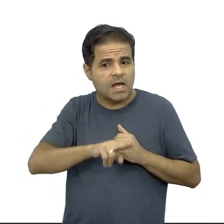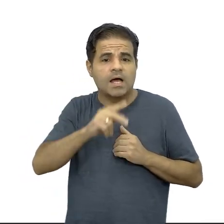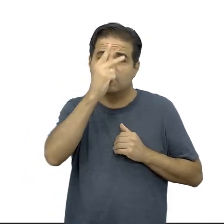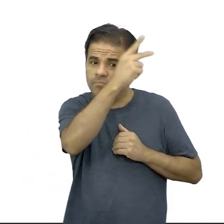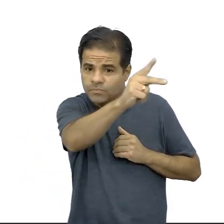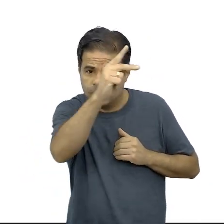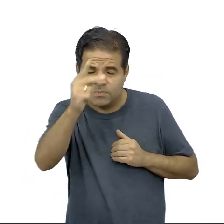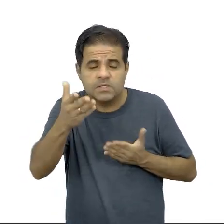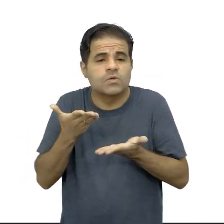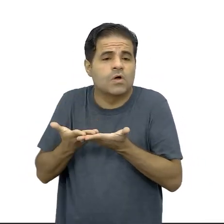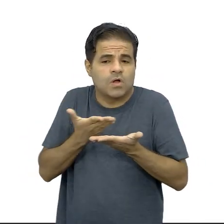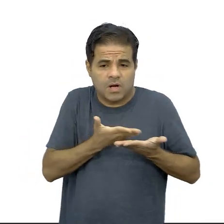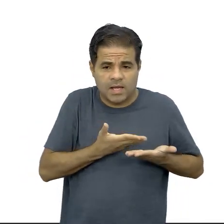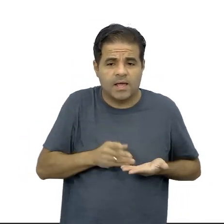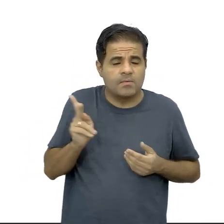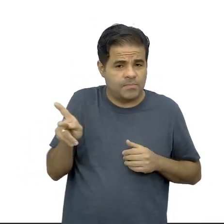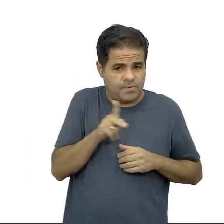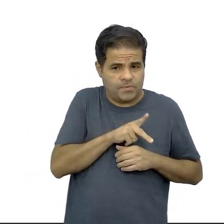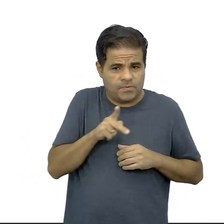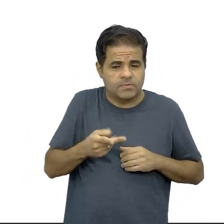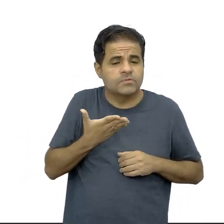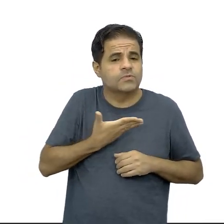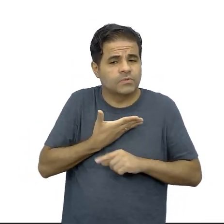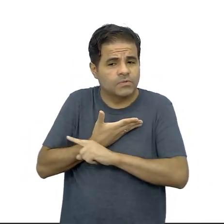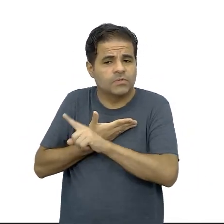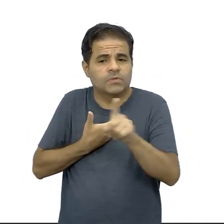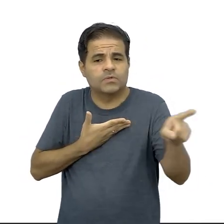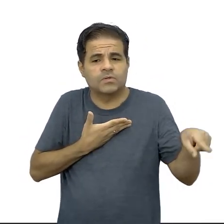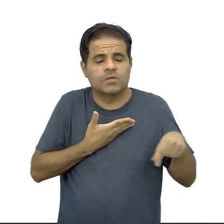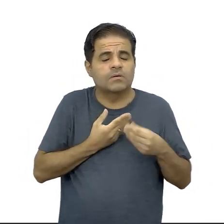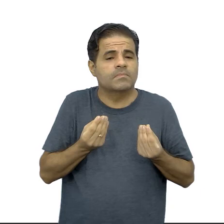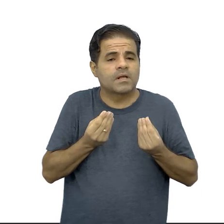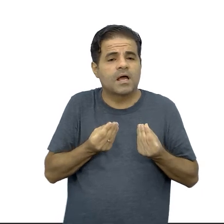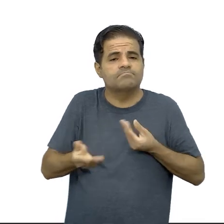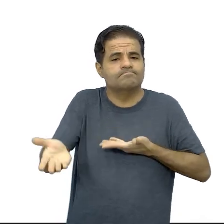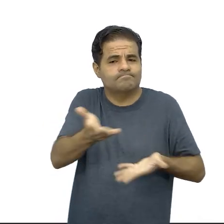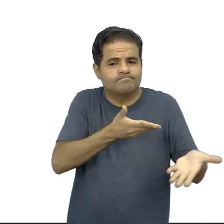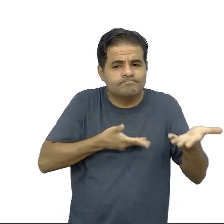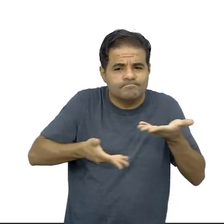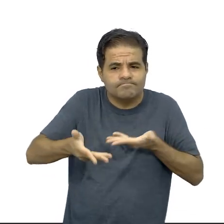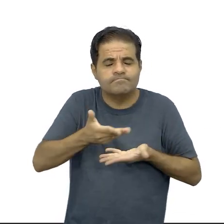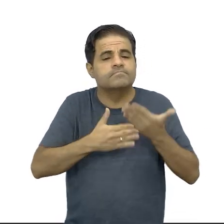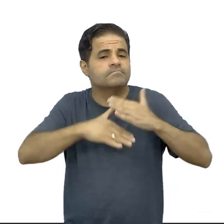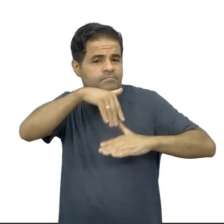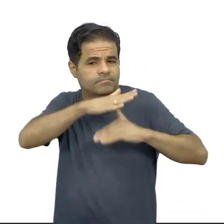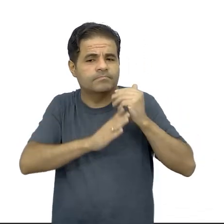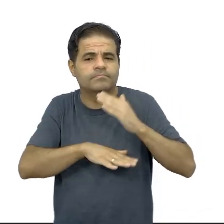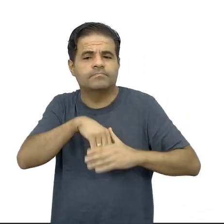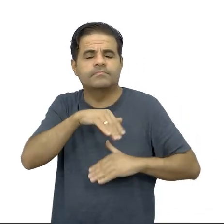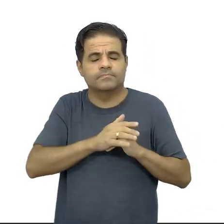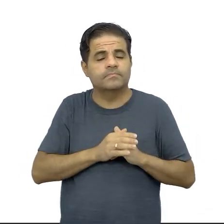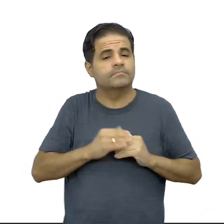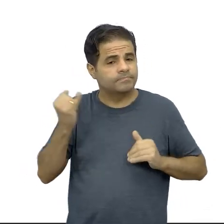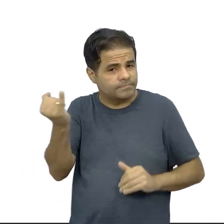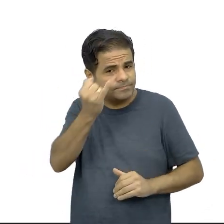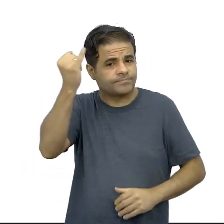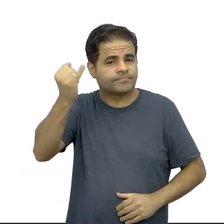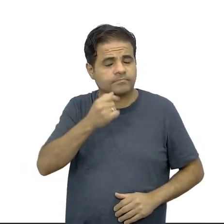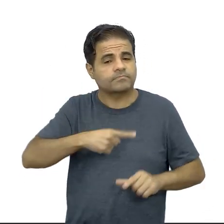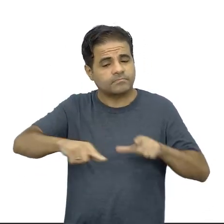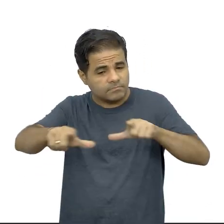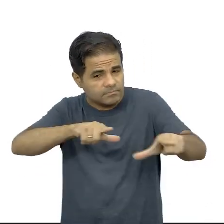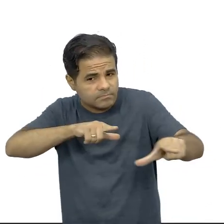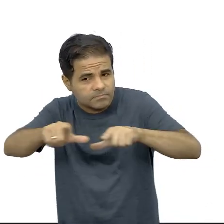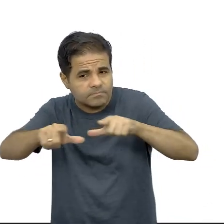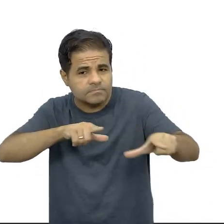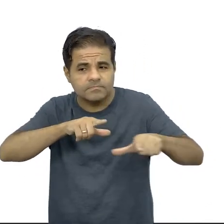vocês, né, meus colegas professores, minhas colegas professoras, para a recuperação das habilidades essenciais que estamos